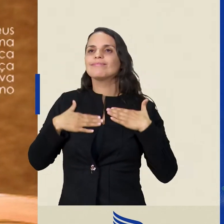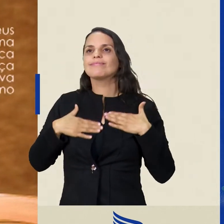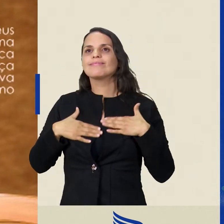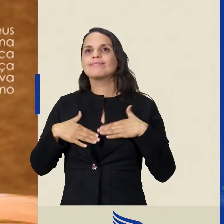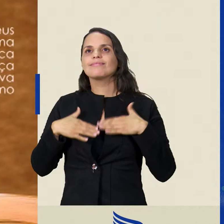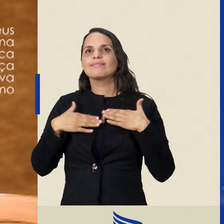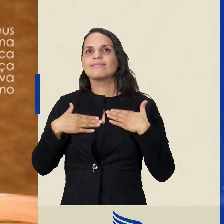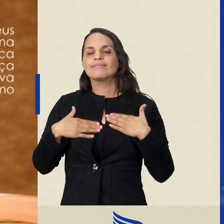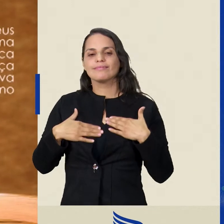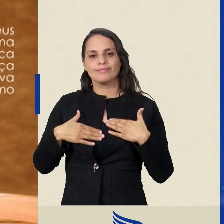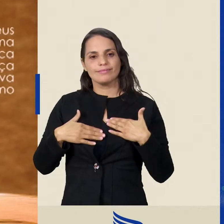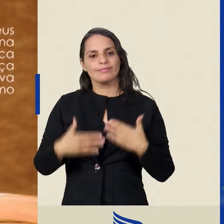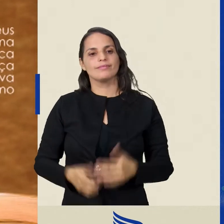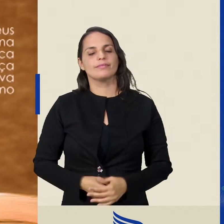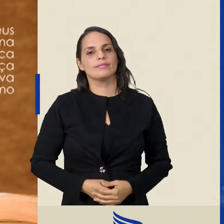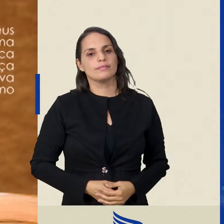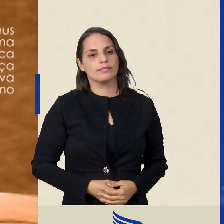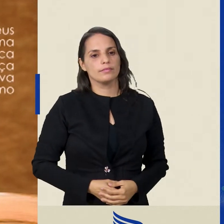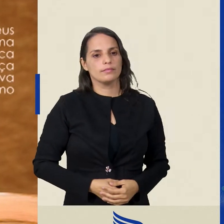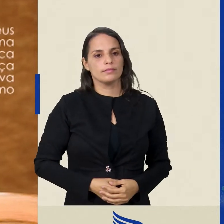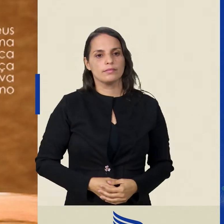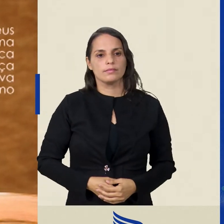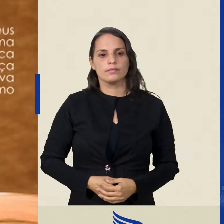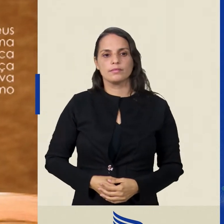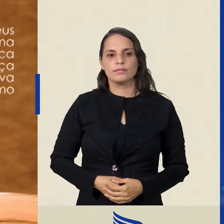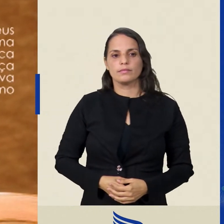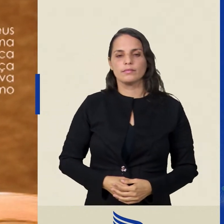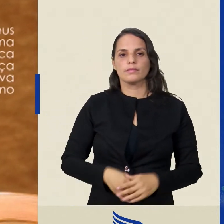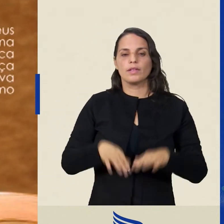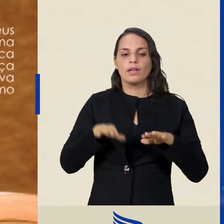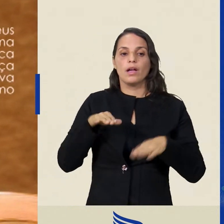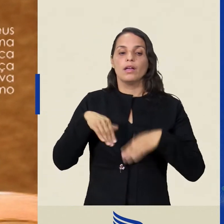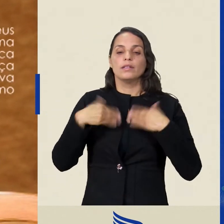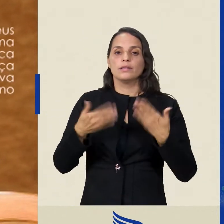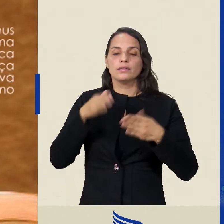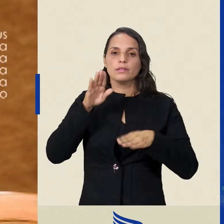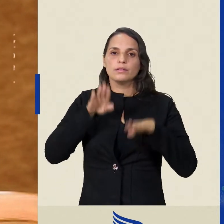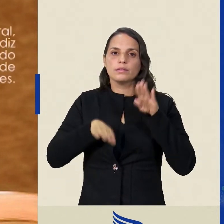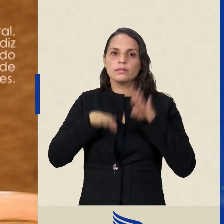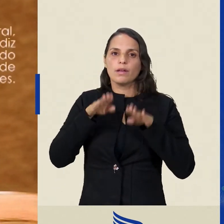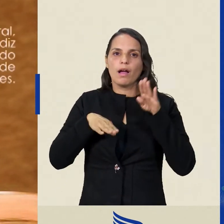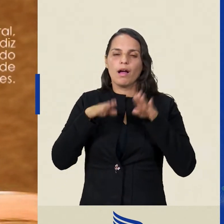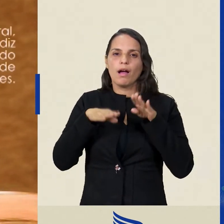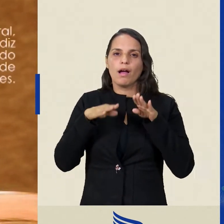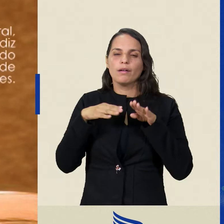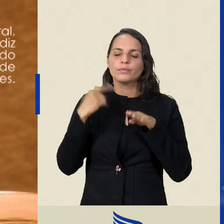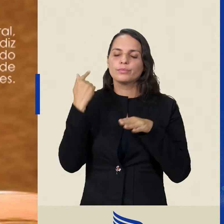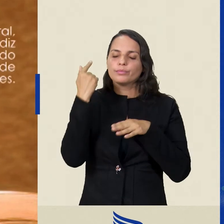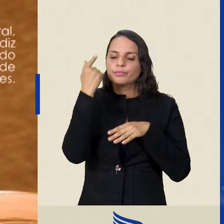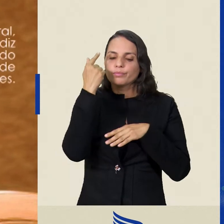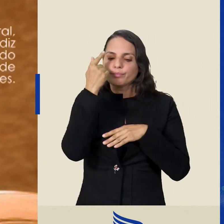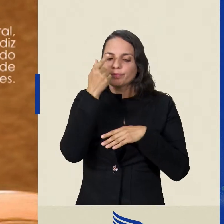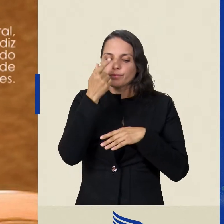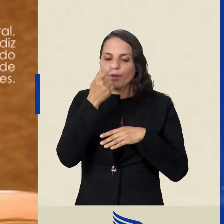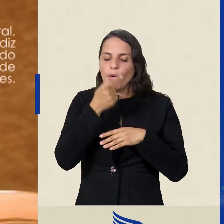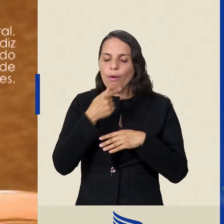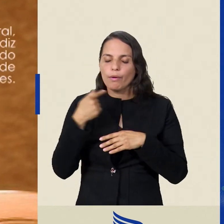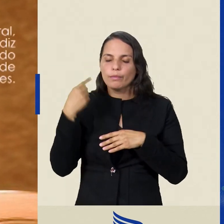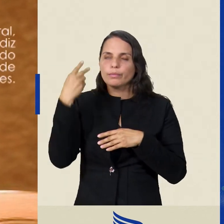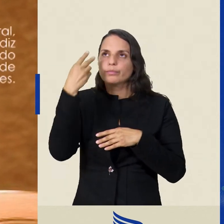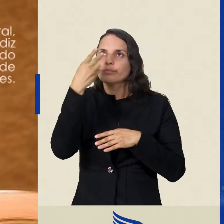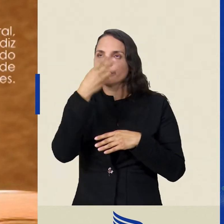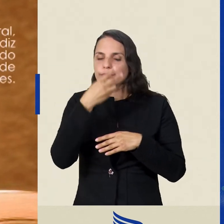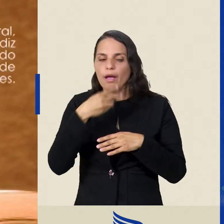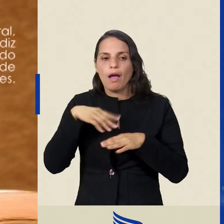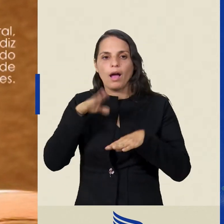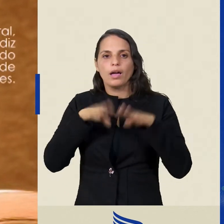E leva, por vezes, horas e mesmo dias para